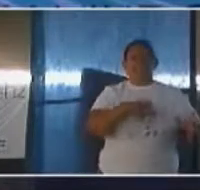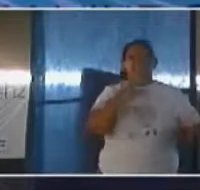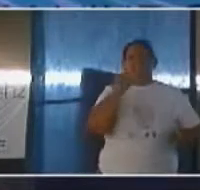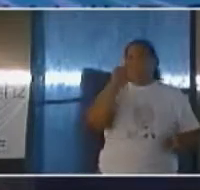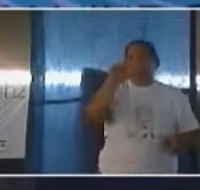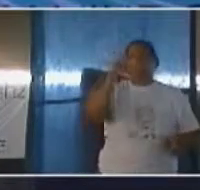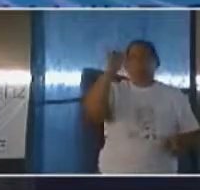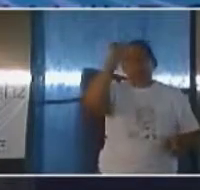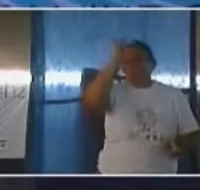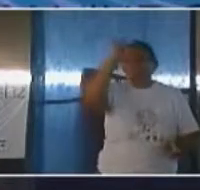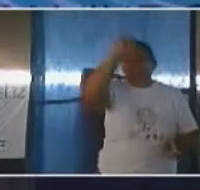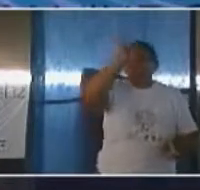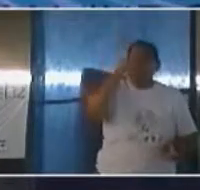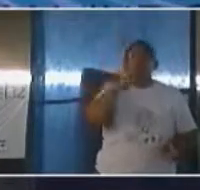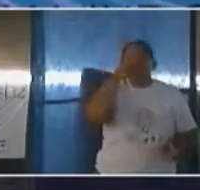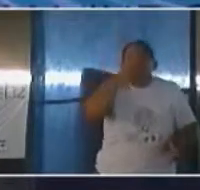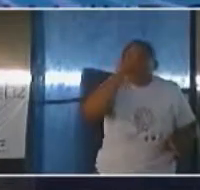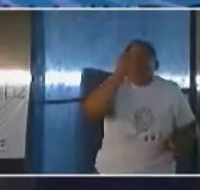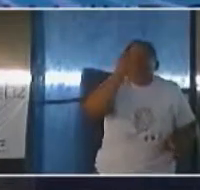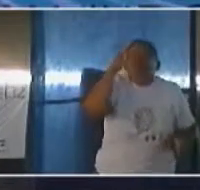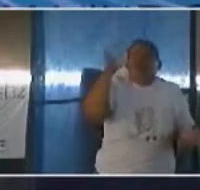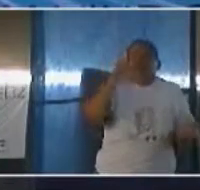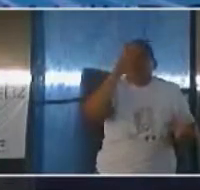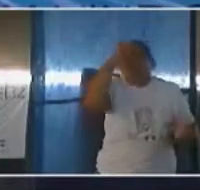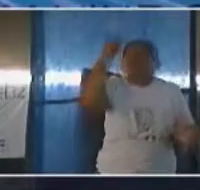está fazendo aqui? O que que ele está querendo dizer?